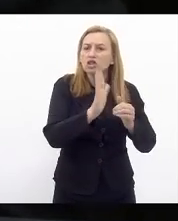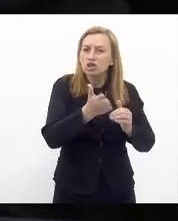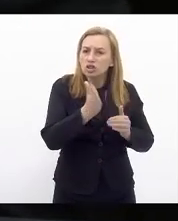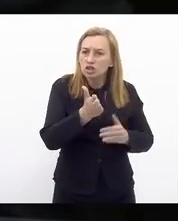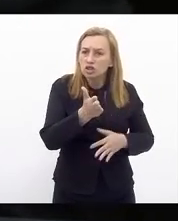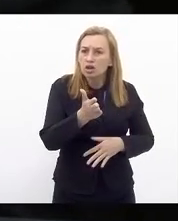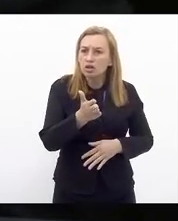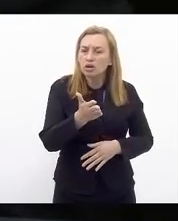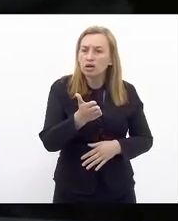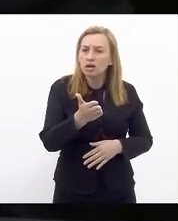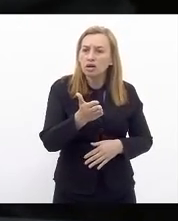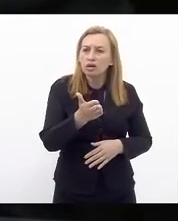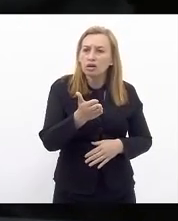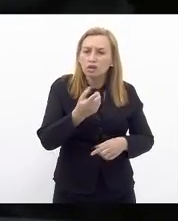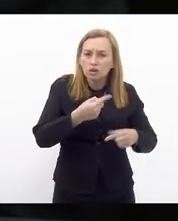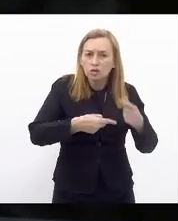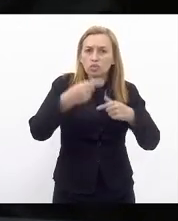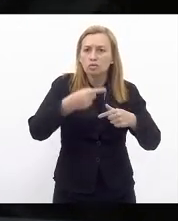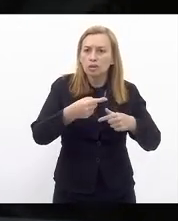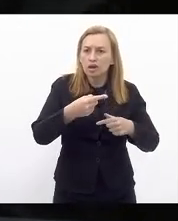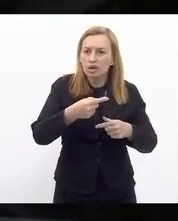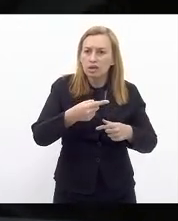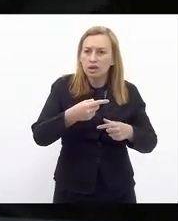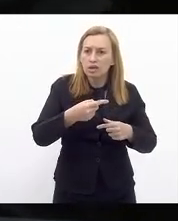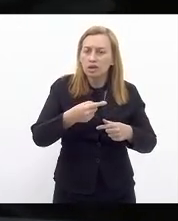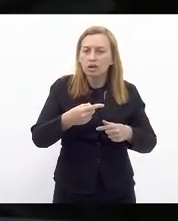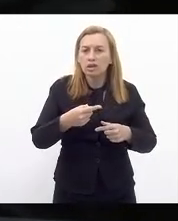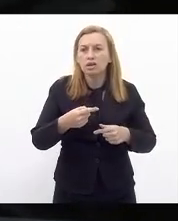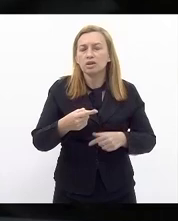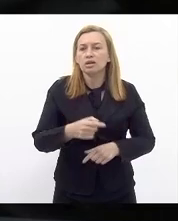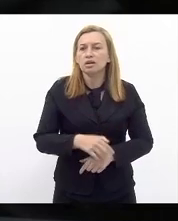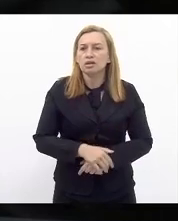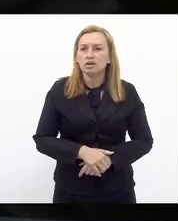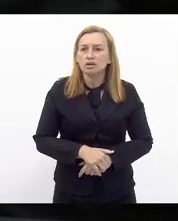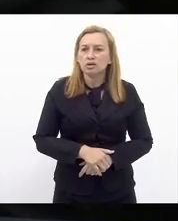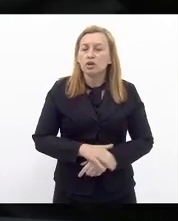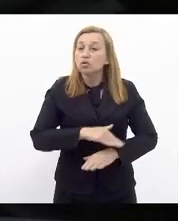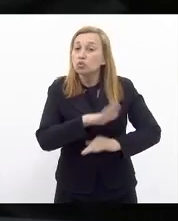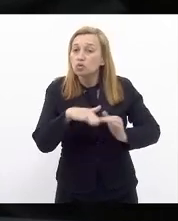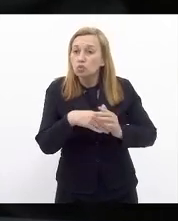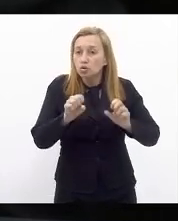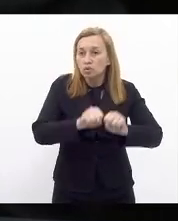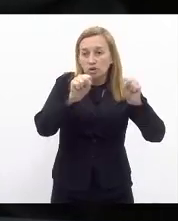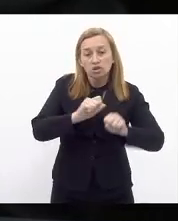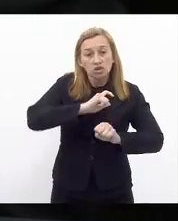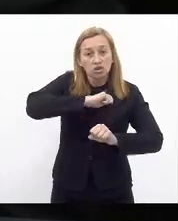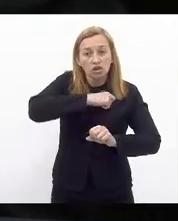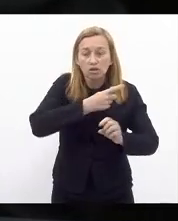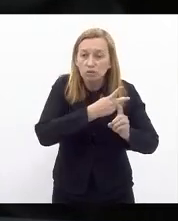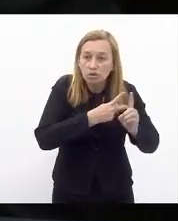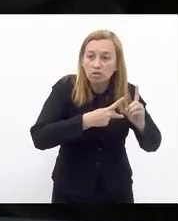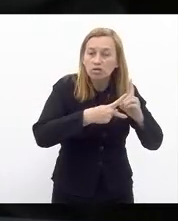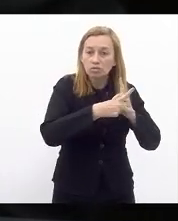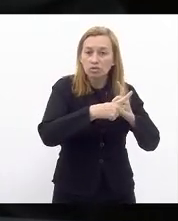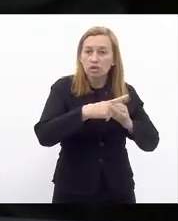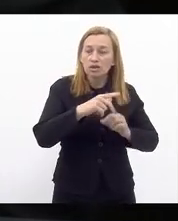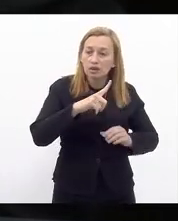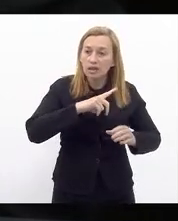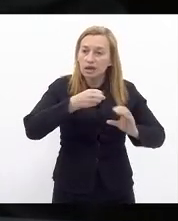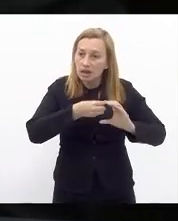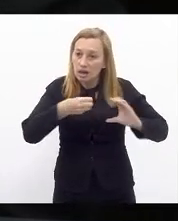é ele hoje é superavitário e a símbolo será é todo o regime de previdência tem essa característica